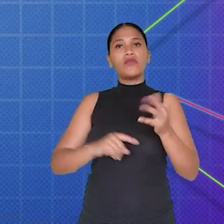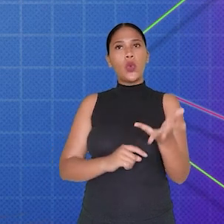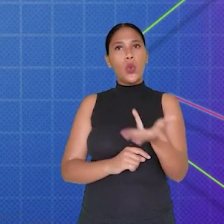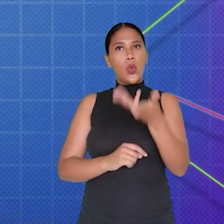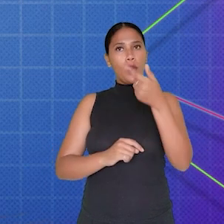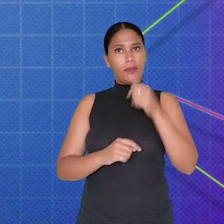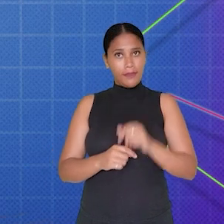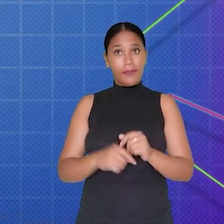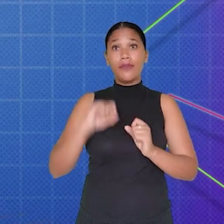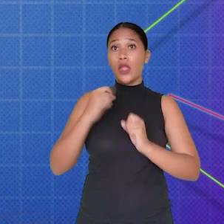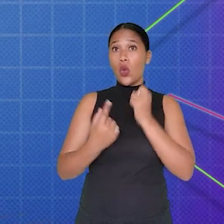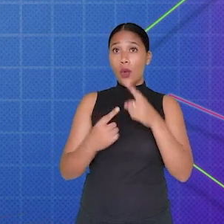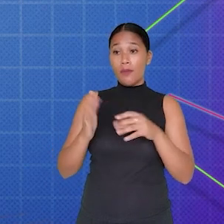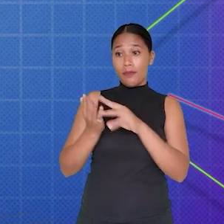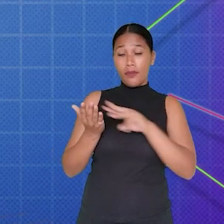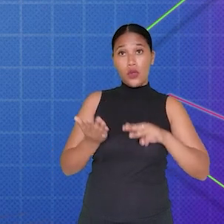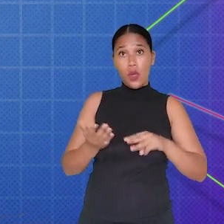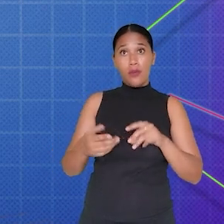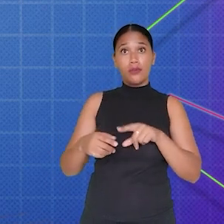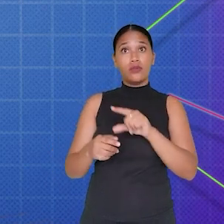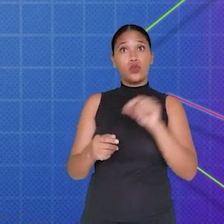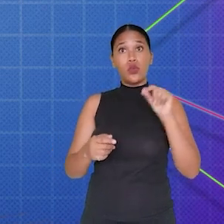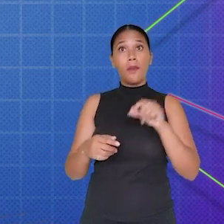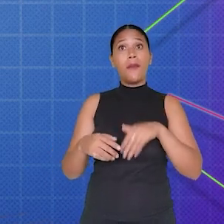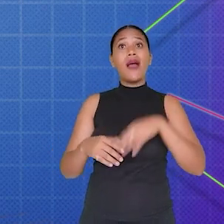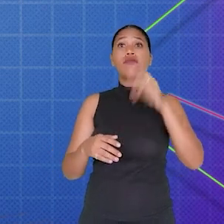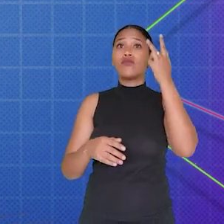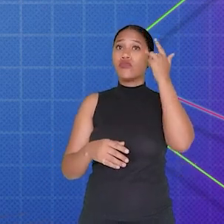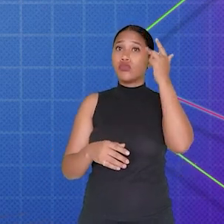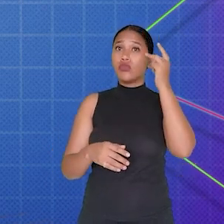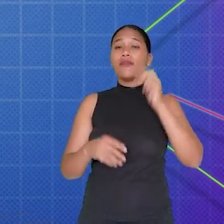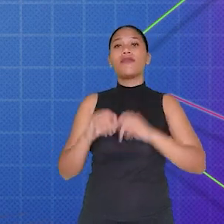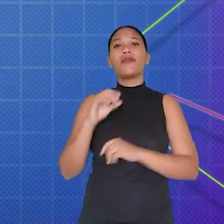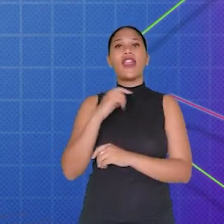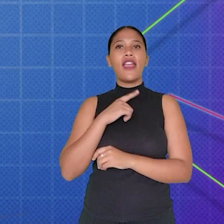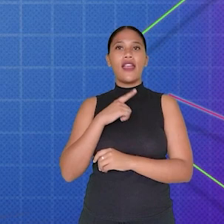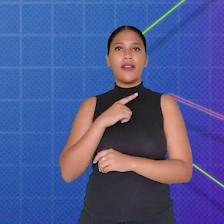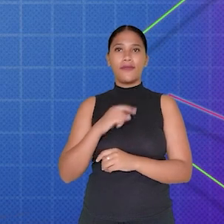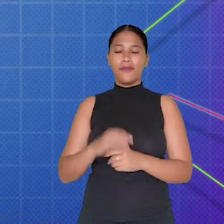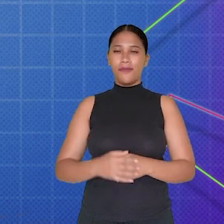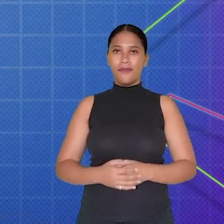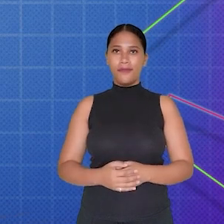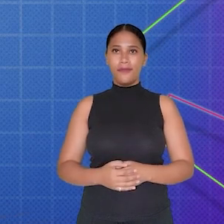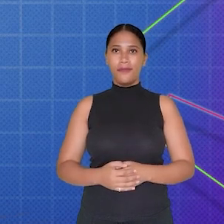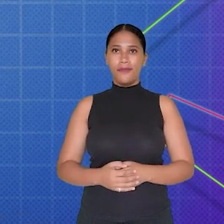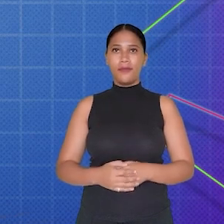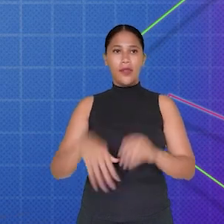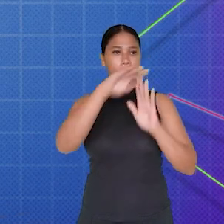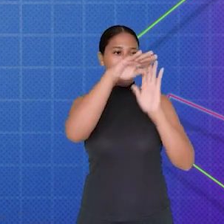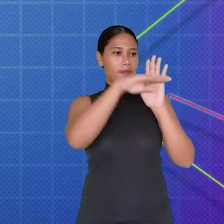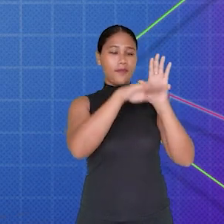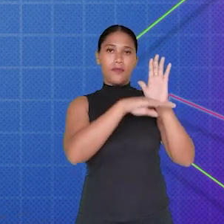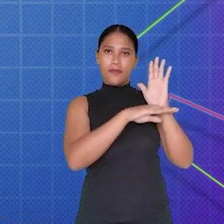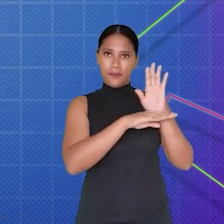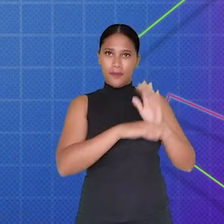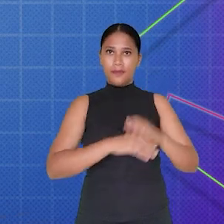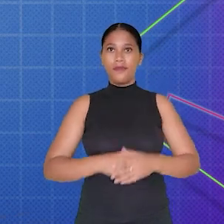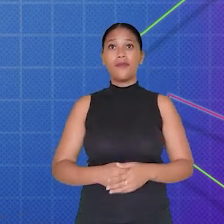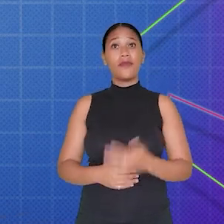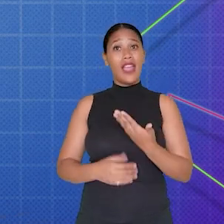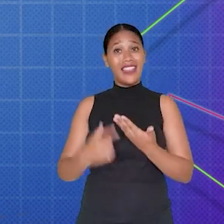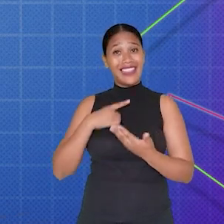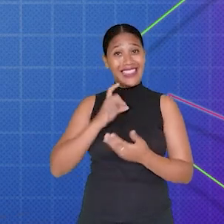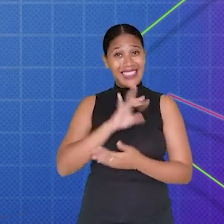de produtos de alta qualidade. Algumas das metodologias ágeis mais comuns são o Kanban, Scrum, Lean e